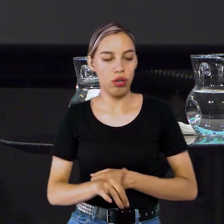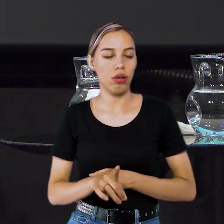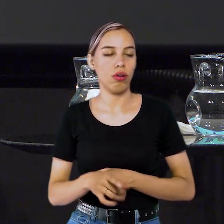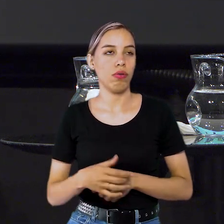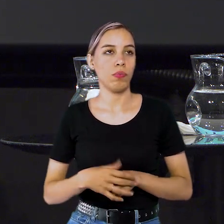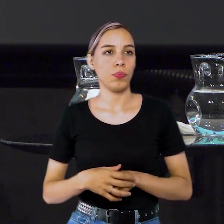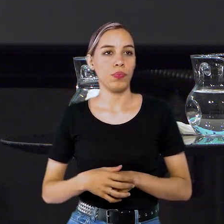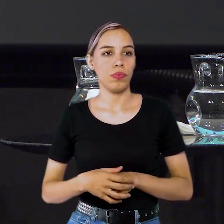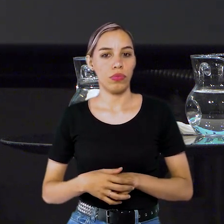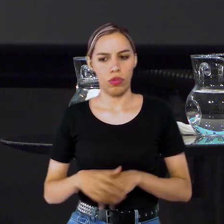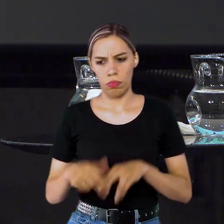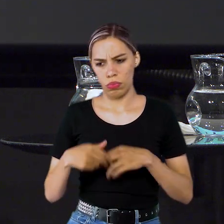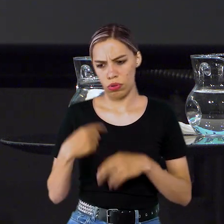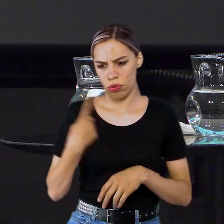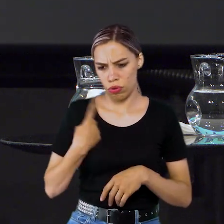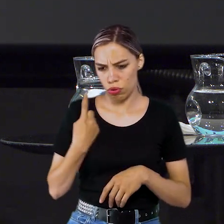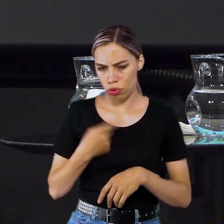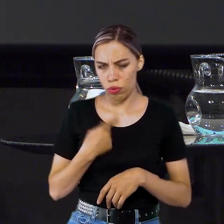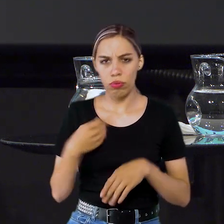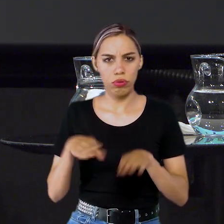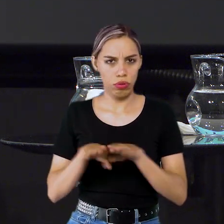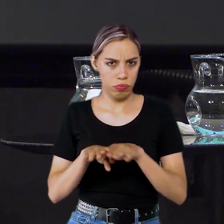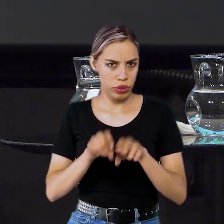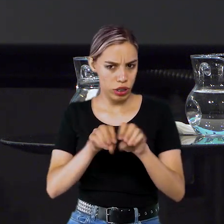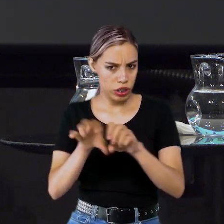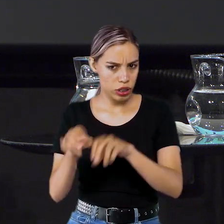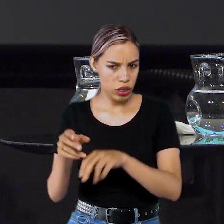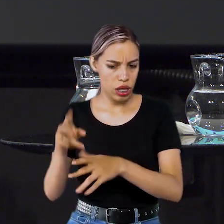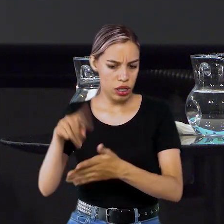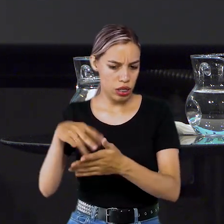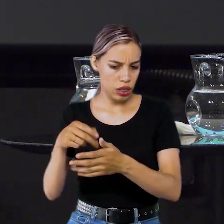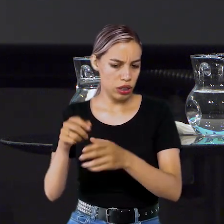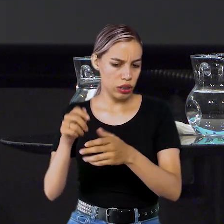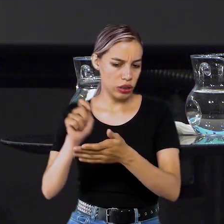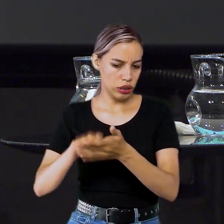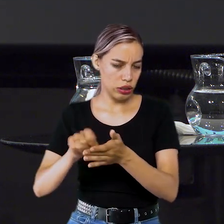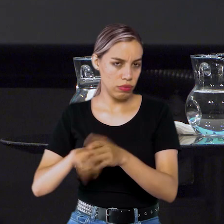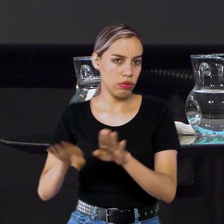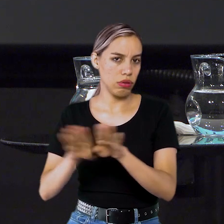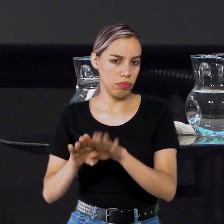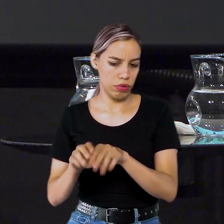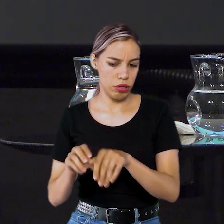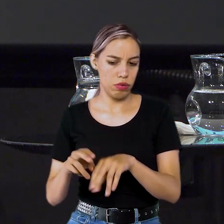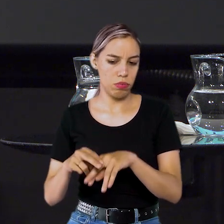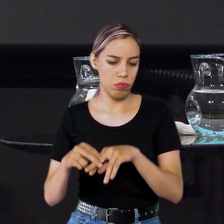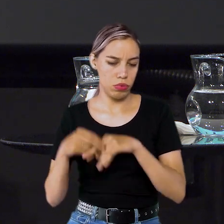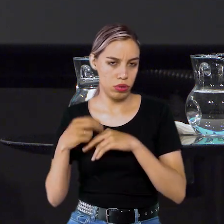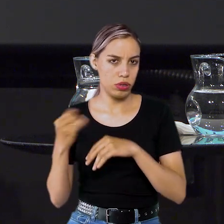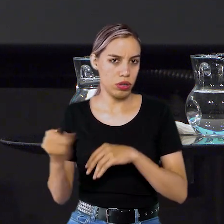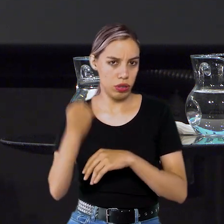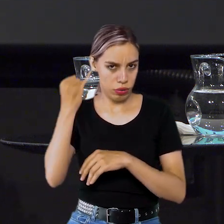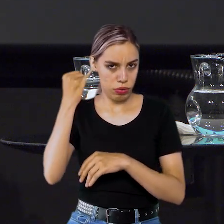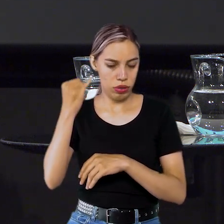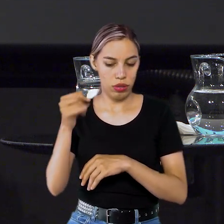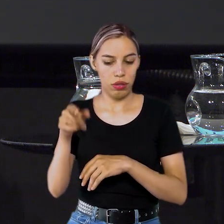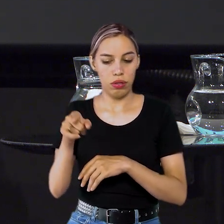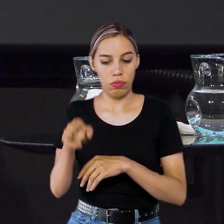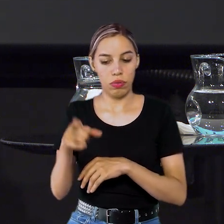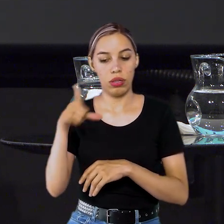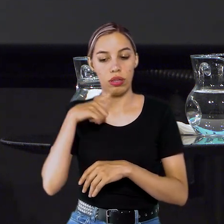ensinamos nossas crianças também saber ler e escrever e manter a sua cultura, a sua origem